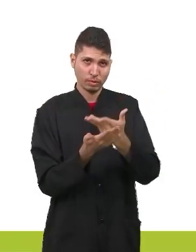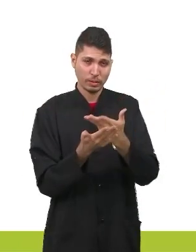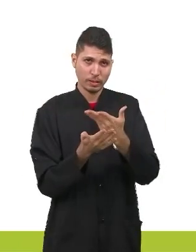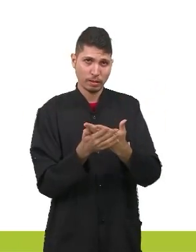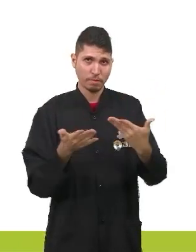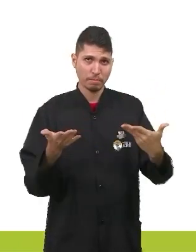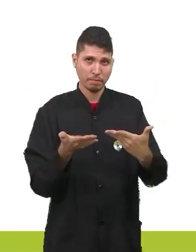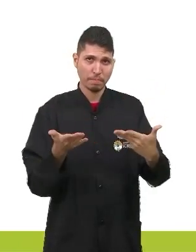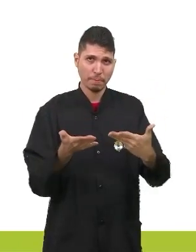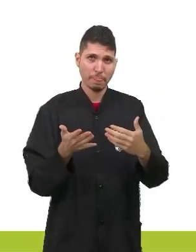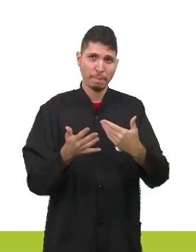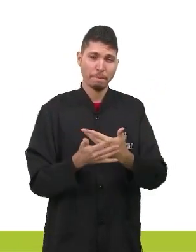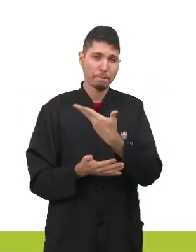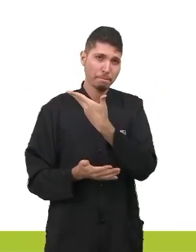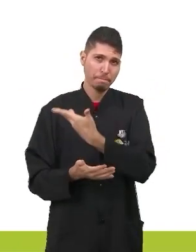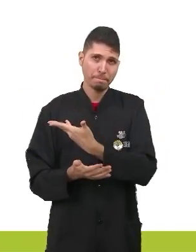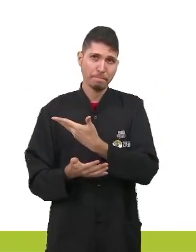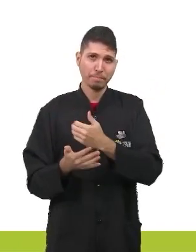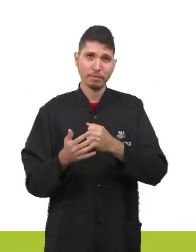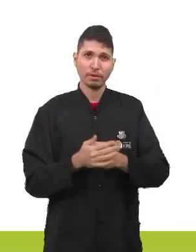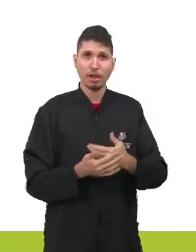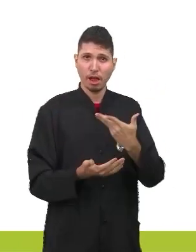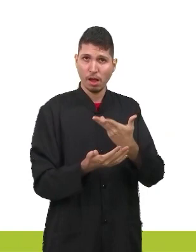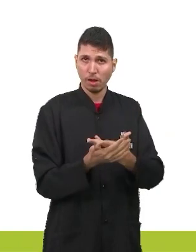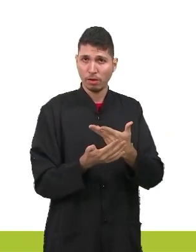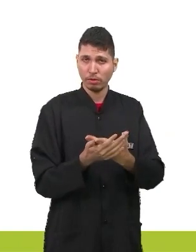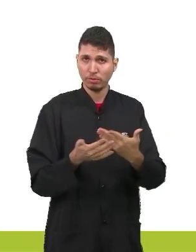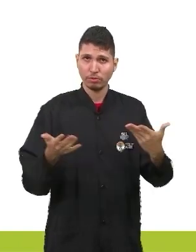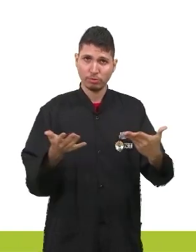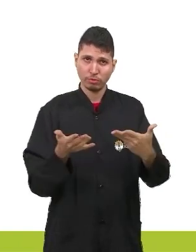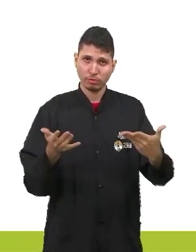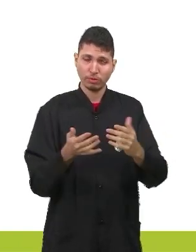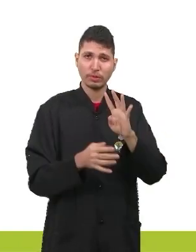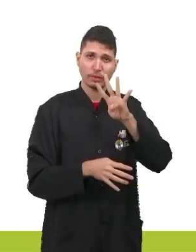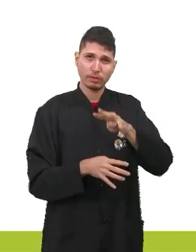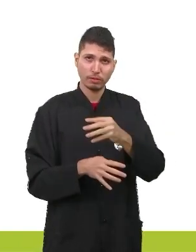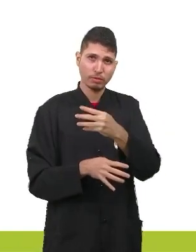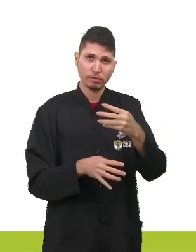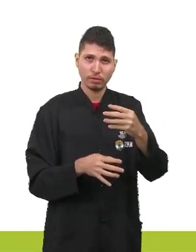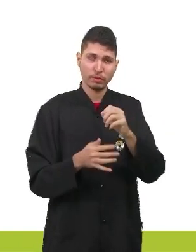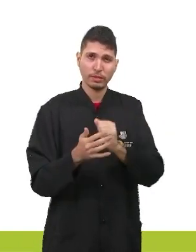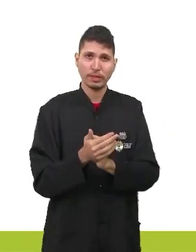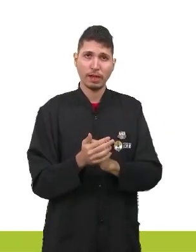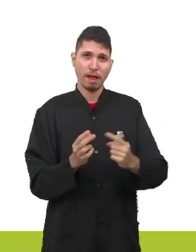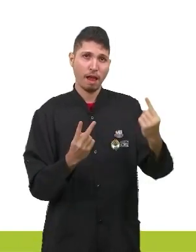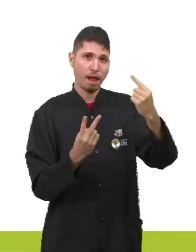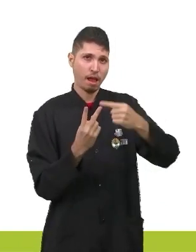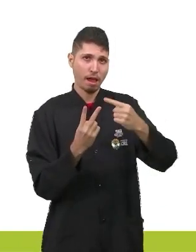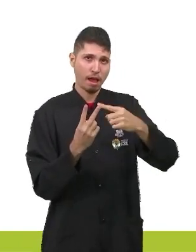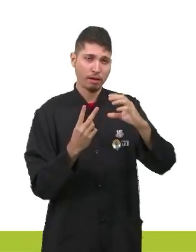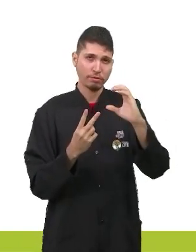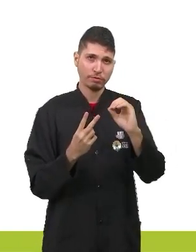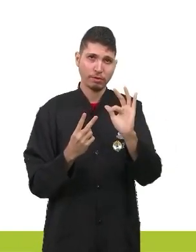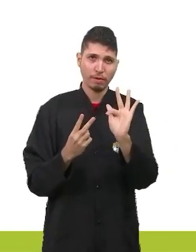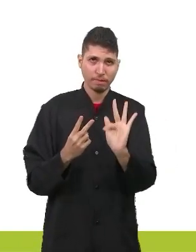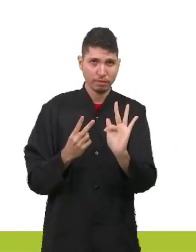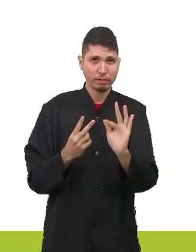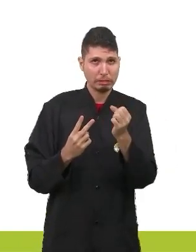nós temos também, ó, a aula de hoje fala sobre construção de gráfico, né? Primeiro, determinar as raízes, que é o zero da função, quando